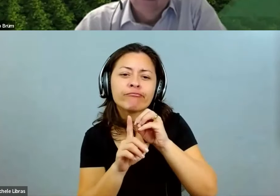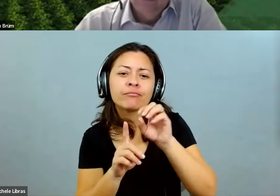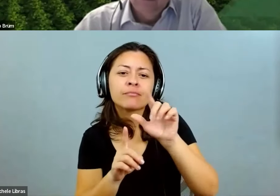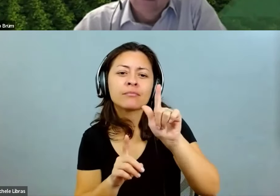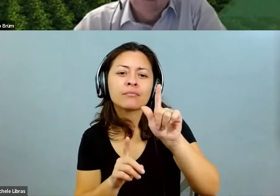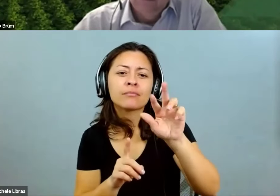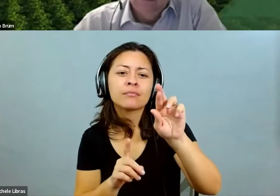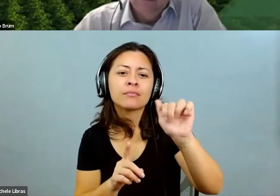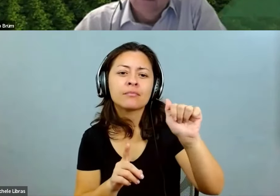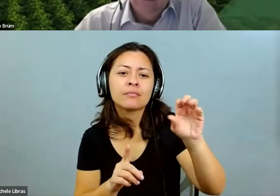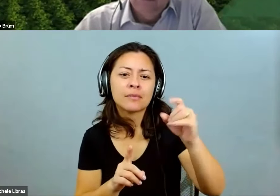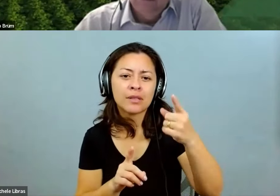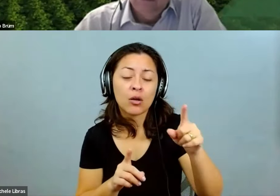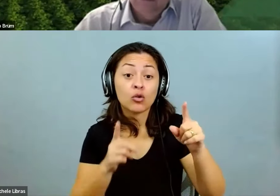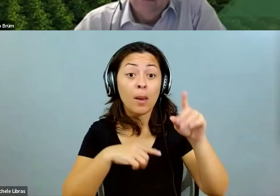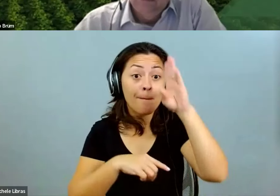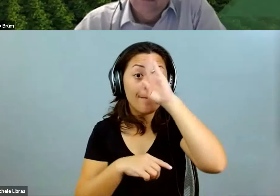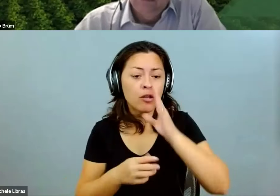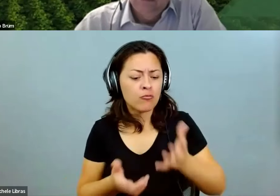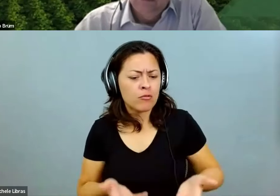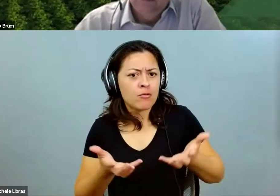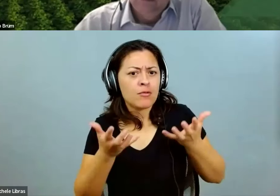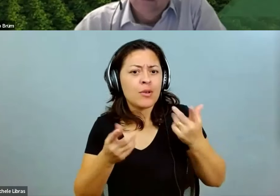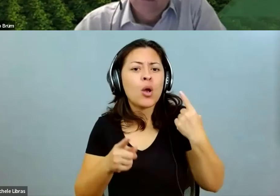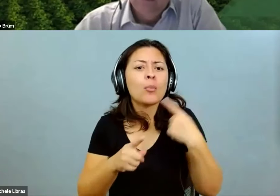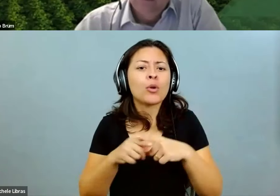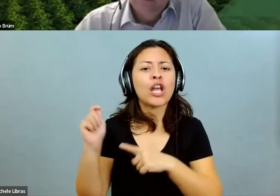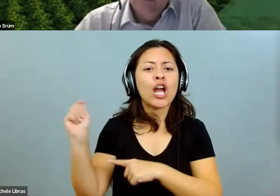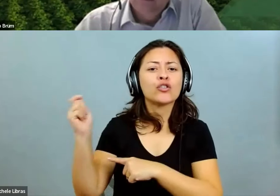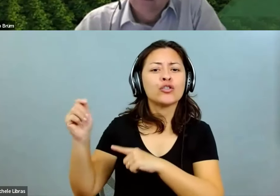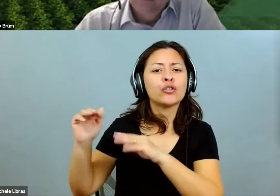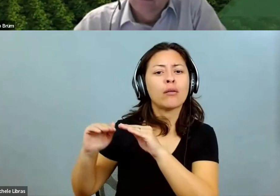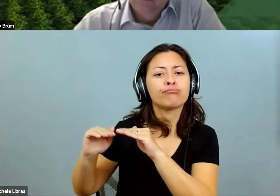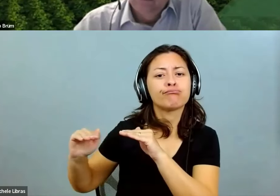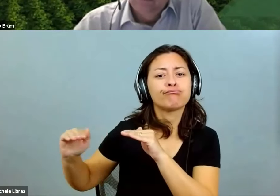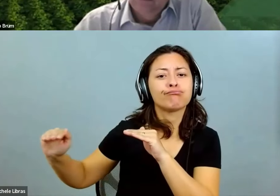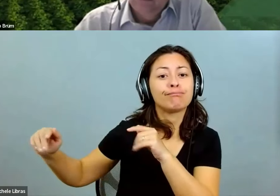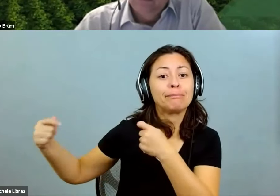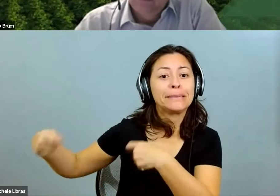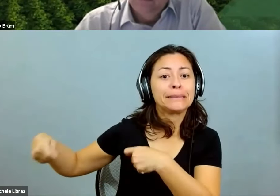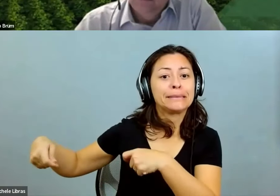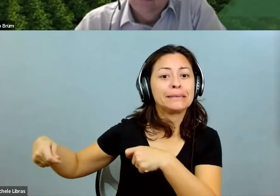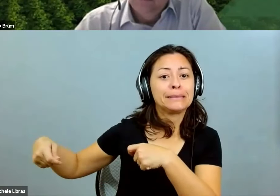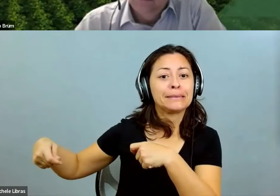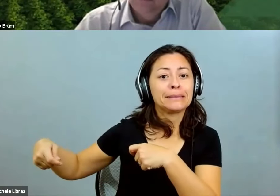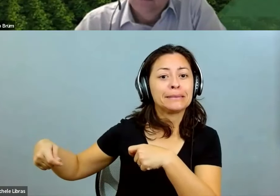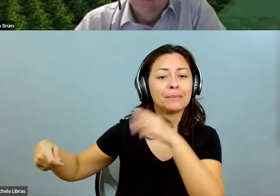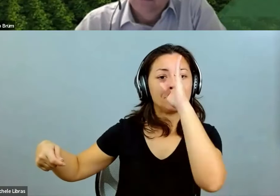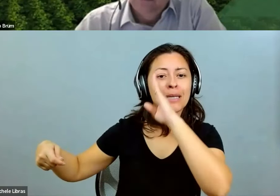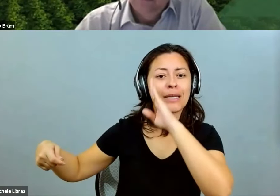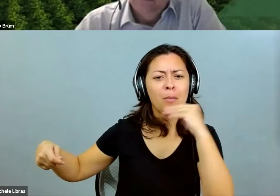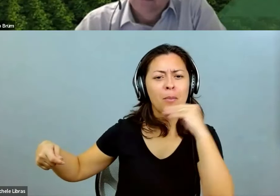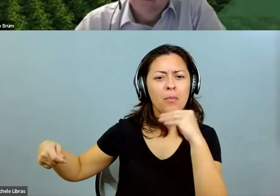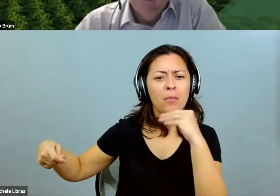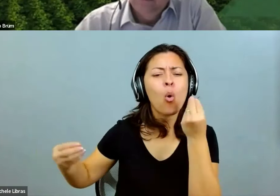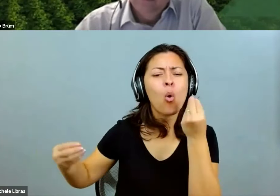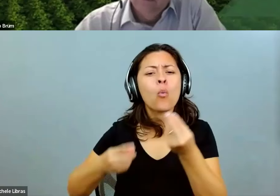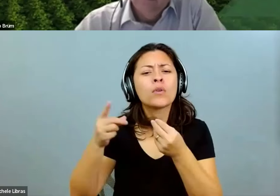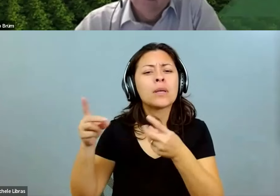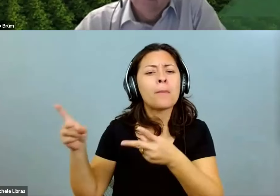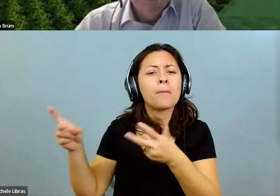Argentina estagnada né E aí como é que você lê né a Argentina dada a produtividade eficiência custo baixo de produção que eles